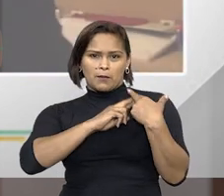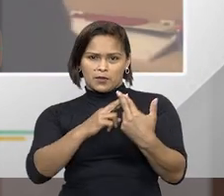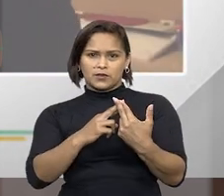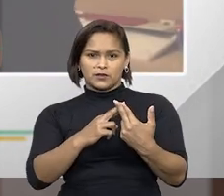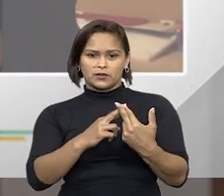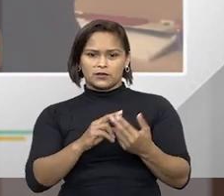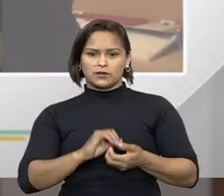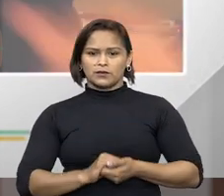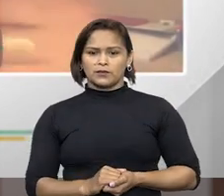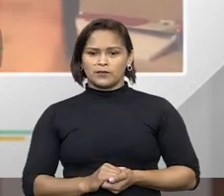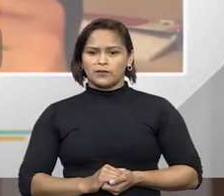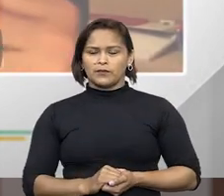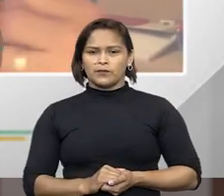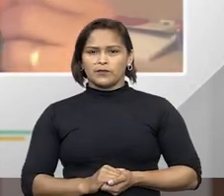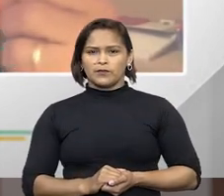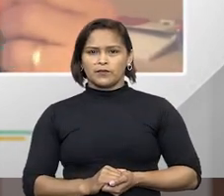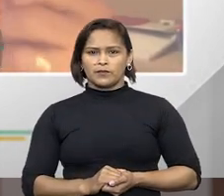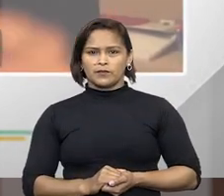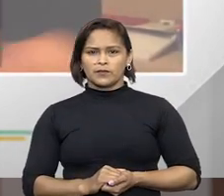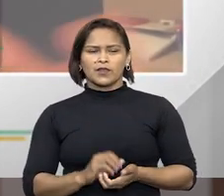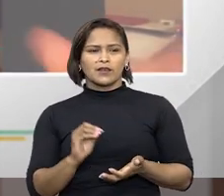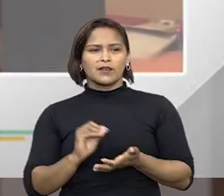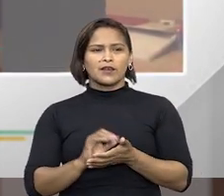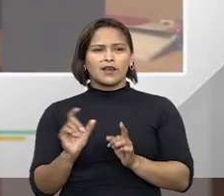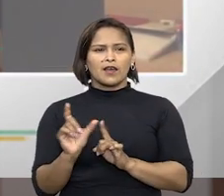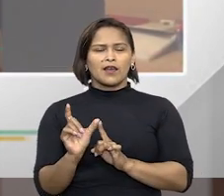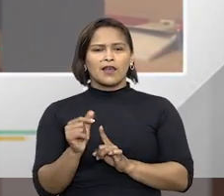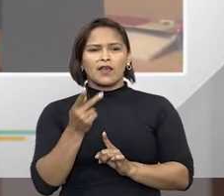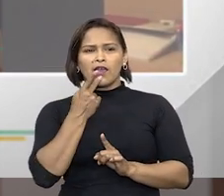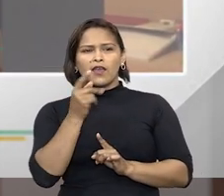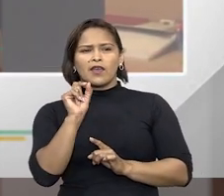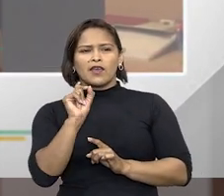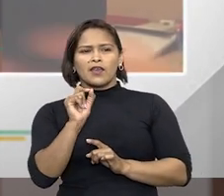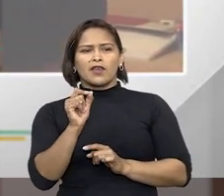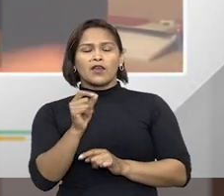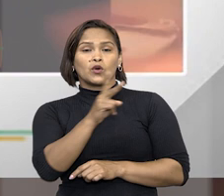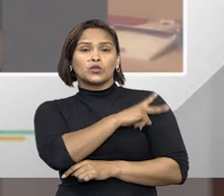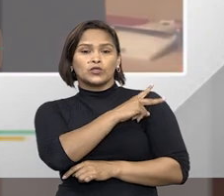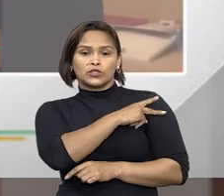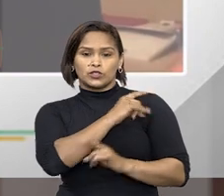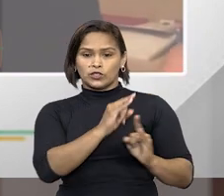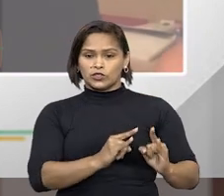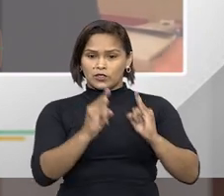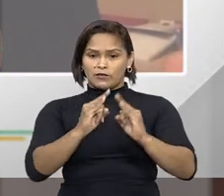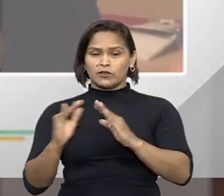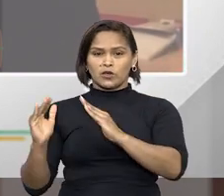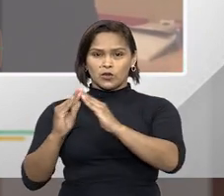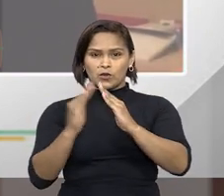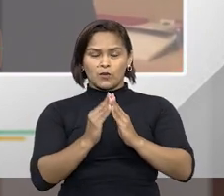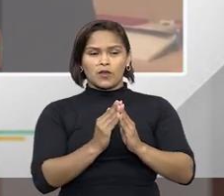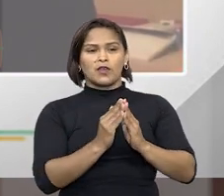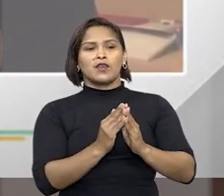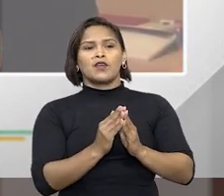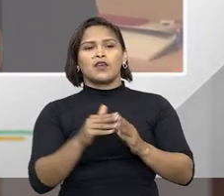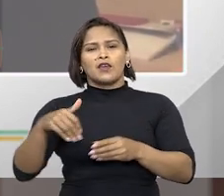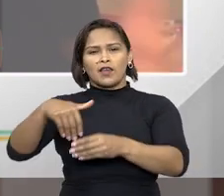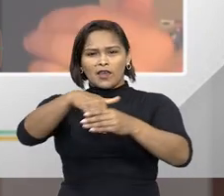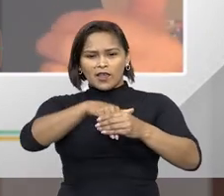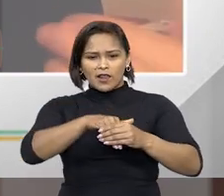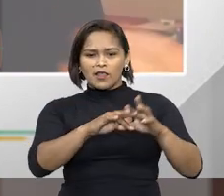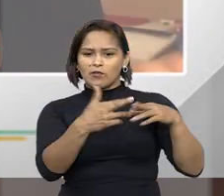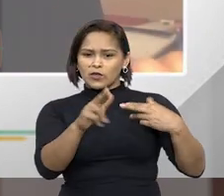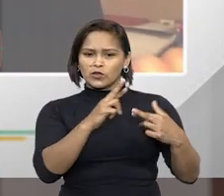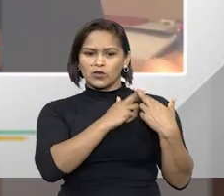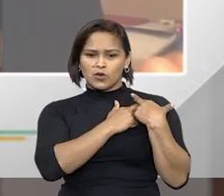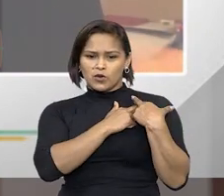faltou aqui a palavra agora, o chefe do condomínio, aquele morador que é eleito pelos demais moradores. Síndico. Então,